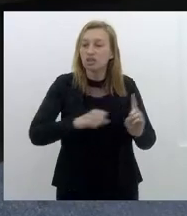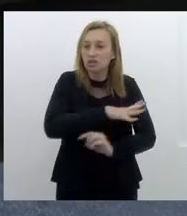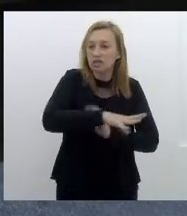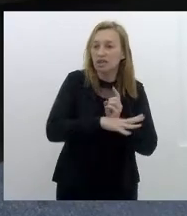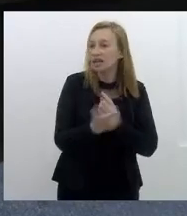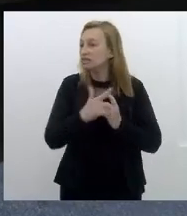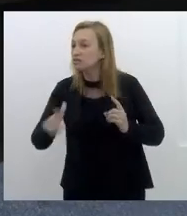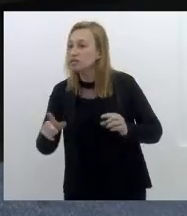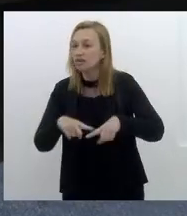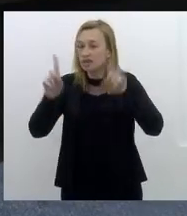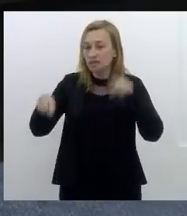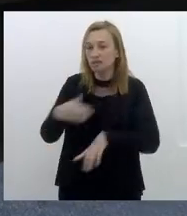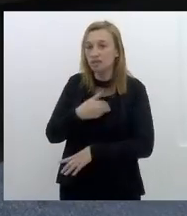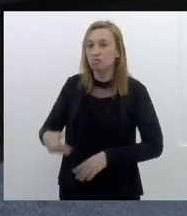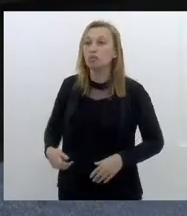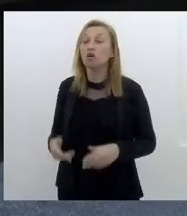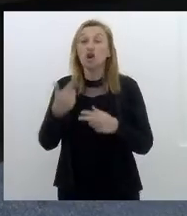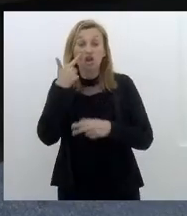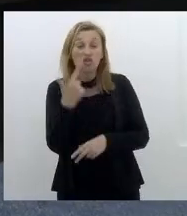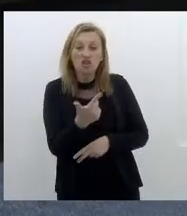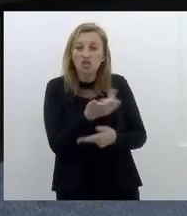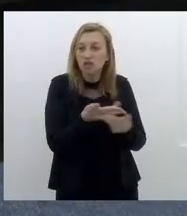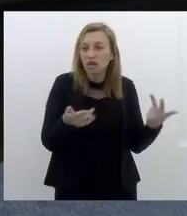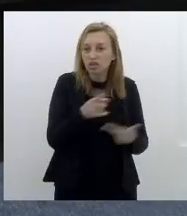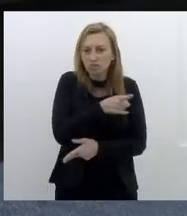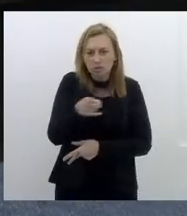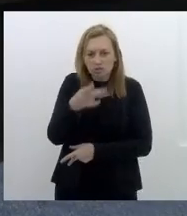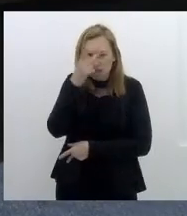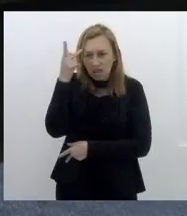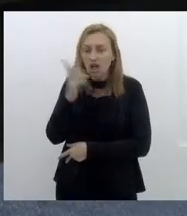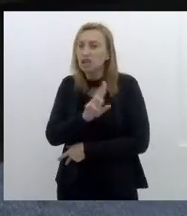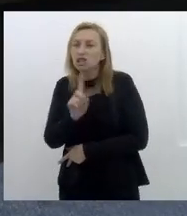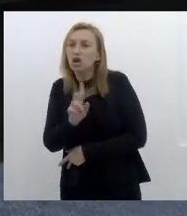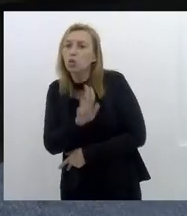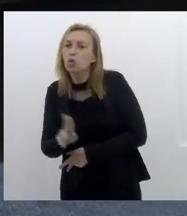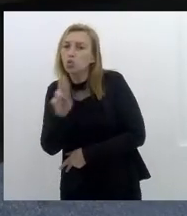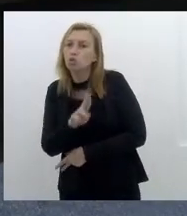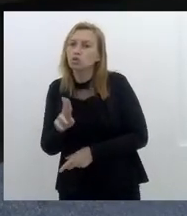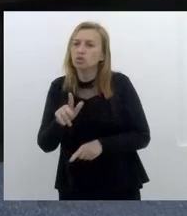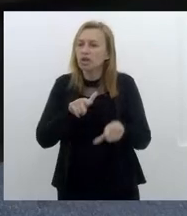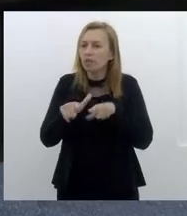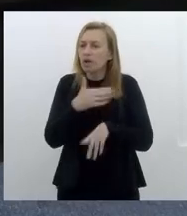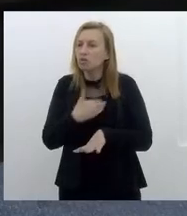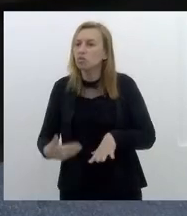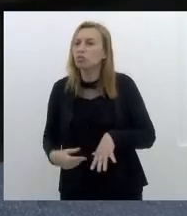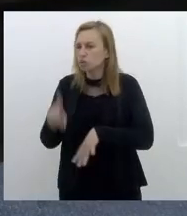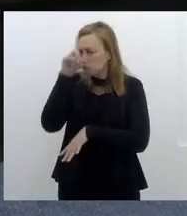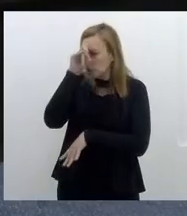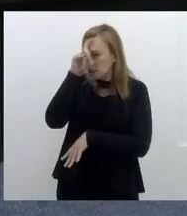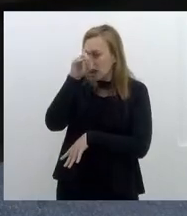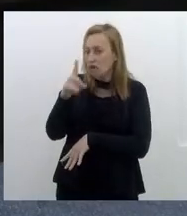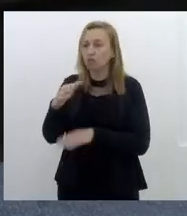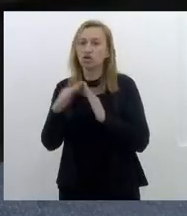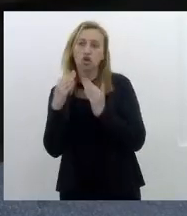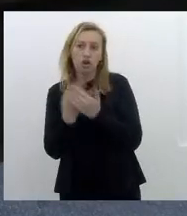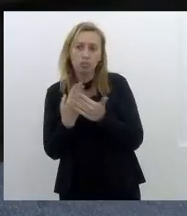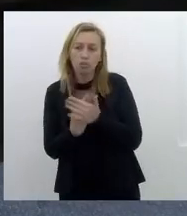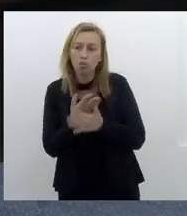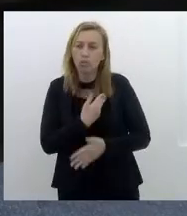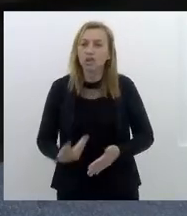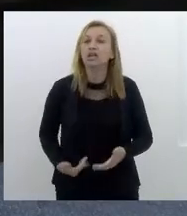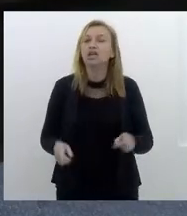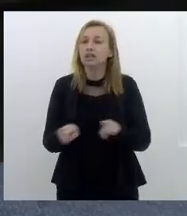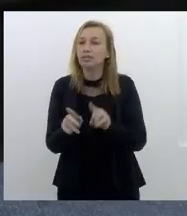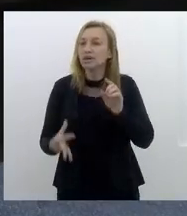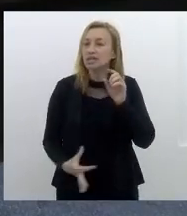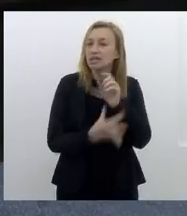sem serviço público talvez muito do que aqui esteja não usem um serviço público Hospital uma escola pública e uma